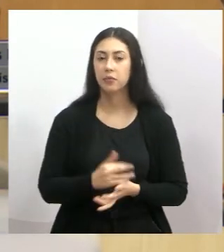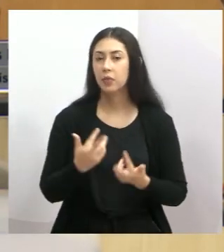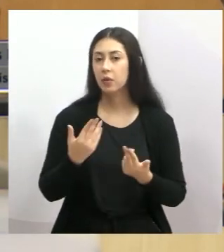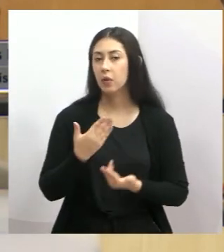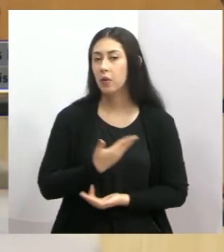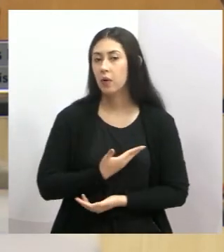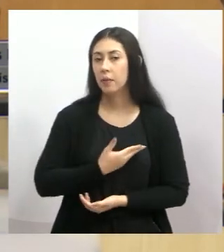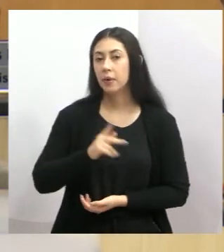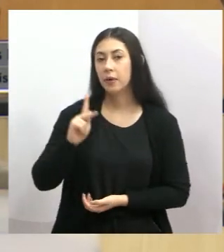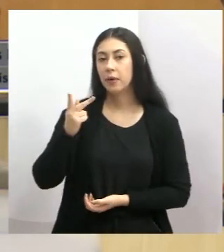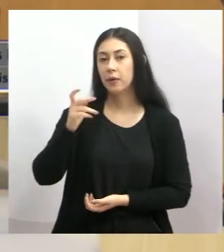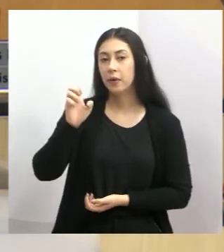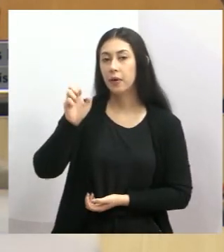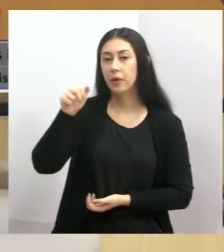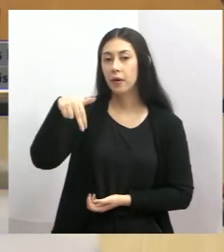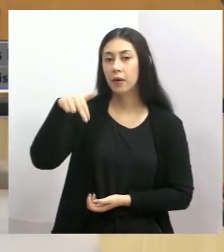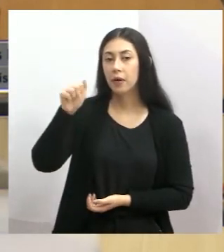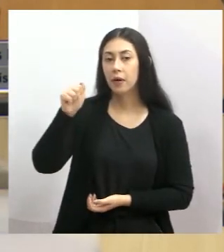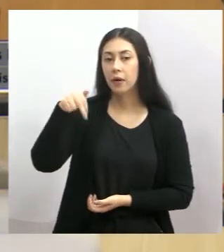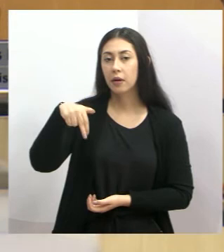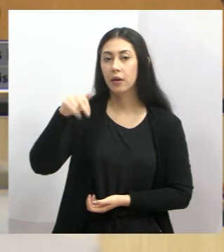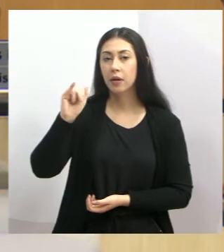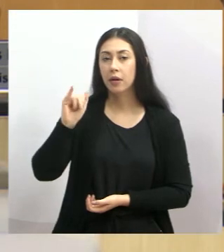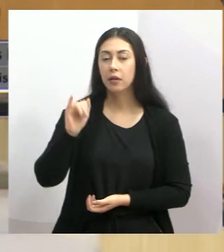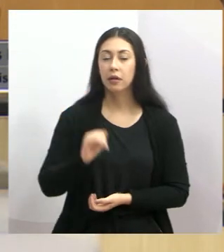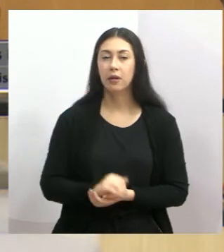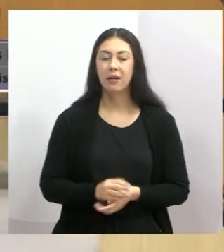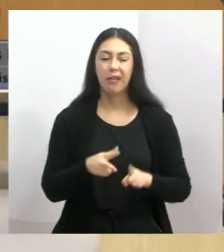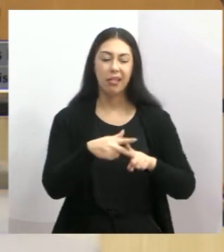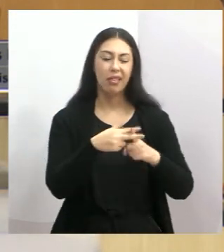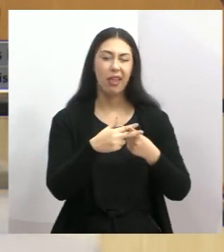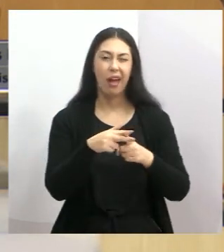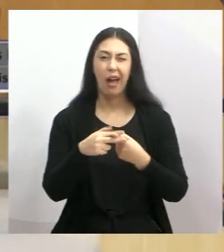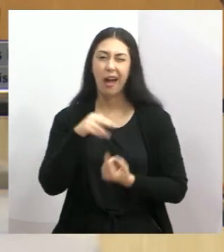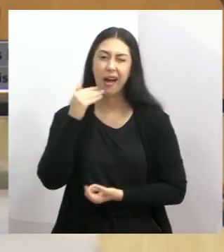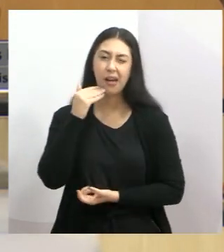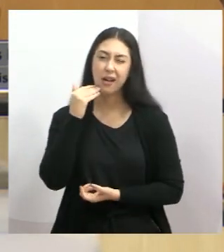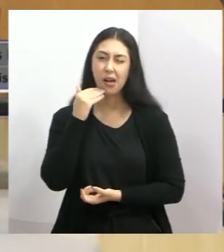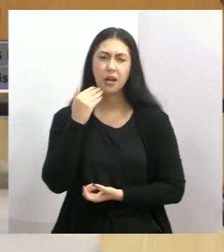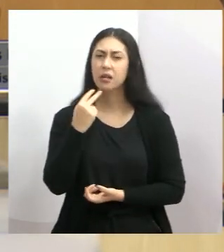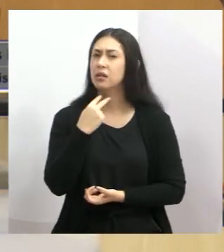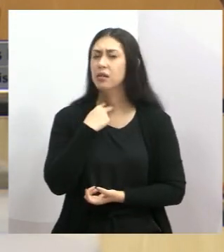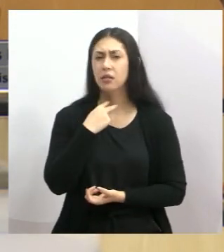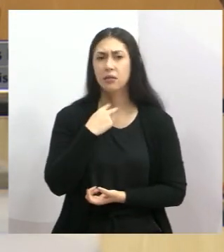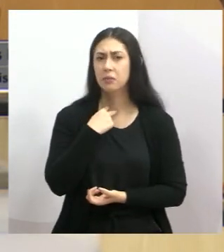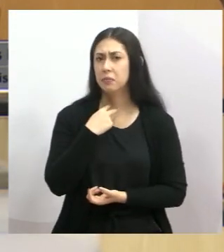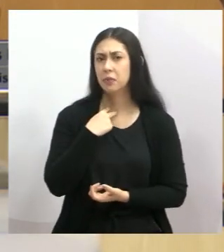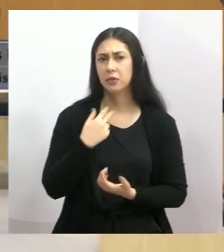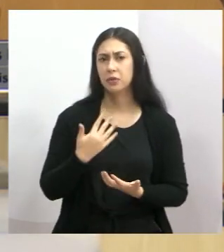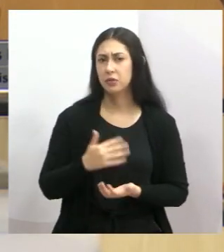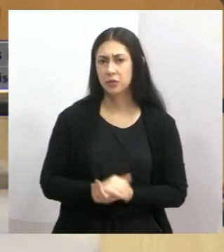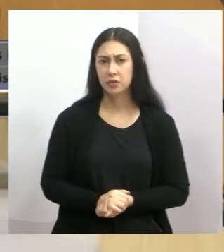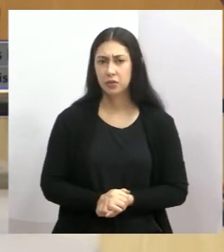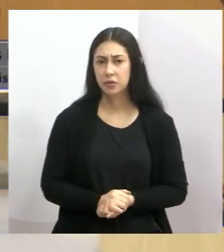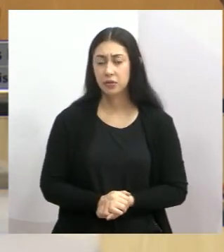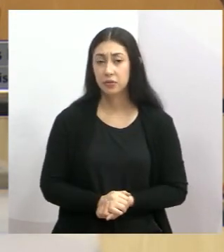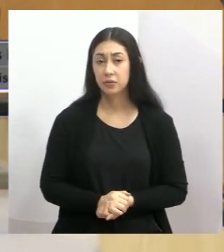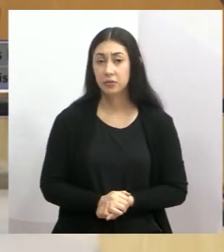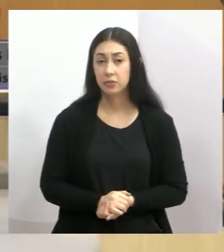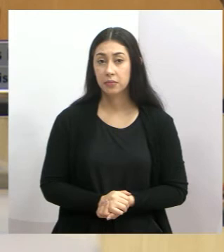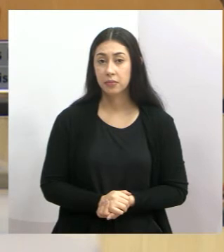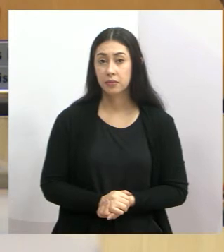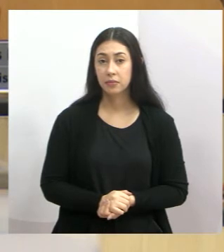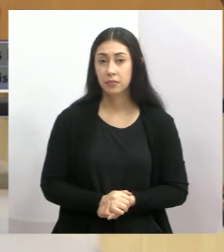Ernani a famosa gambi agambi não pode existir a gambiarra então